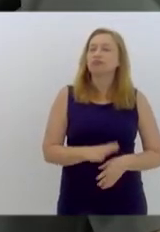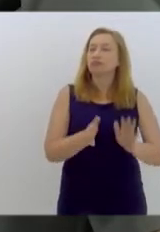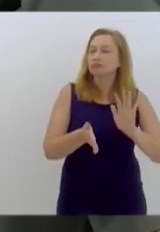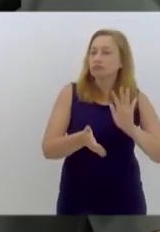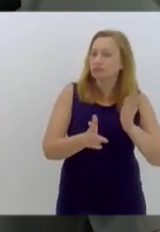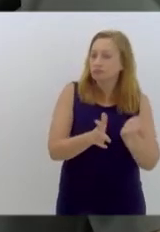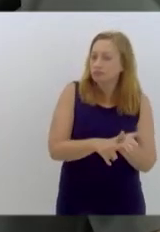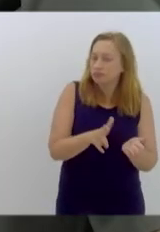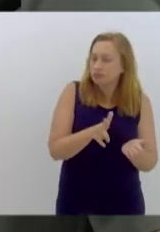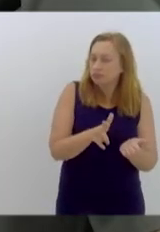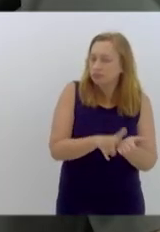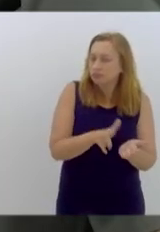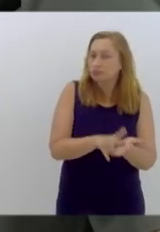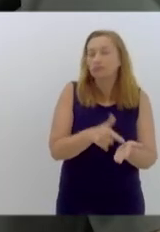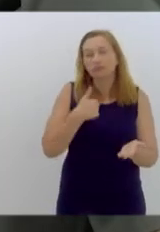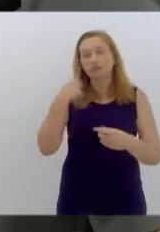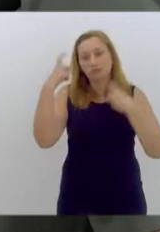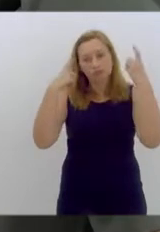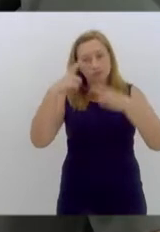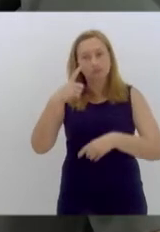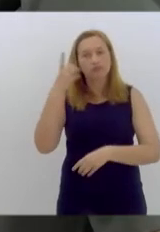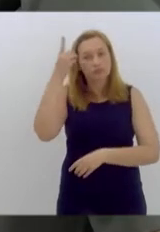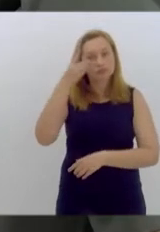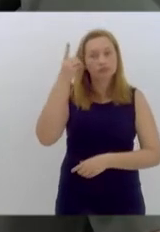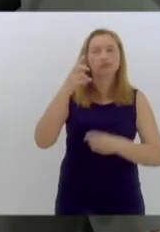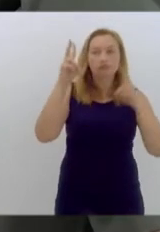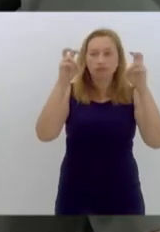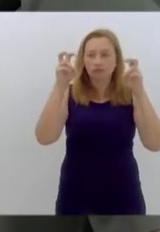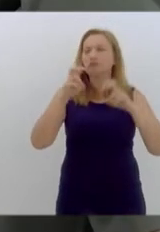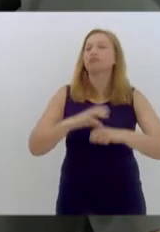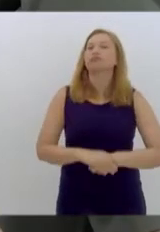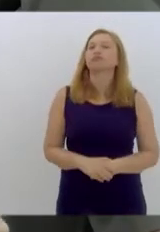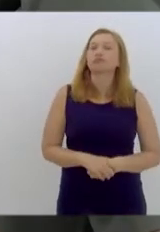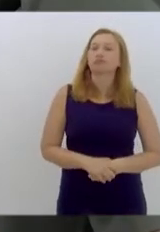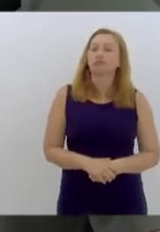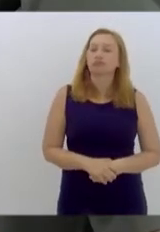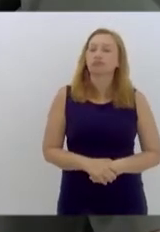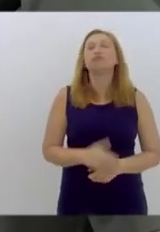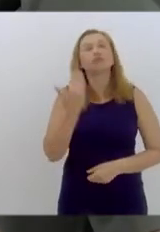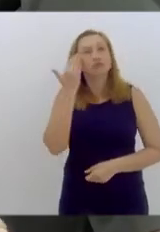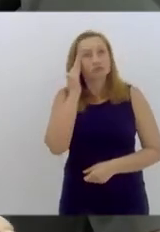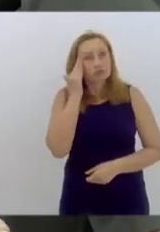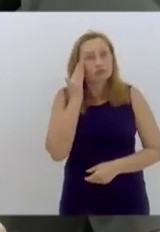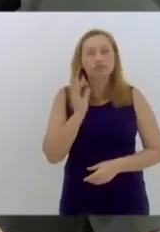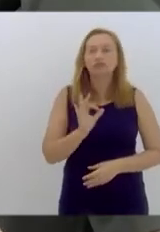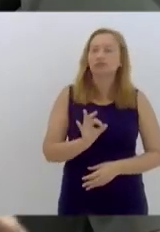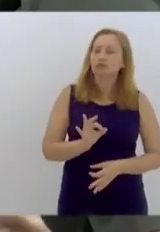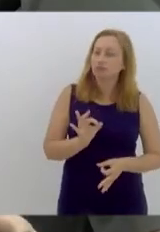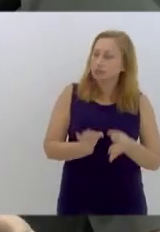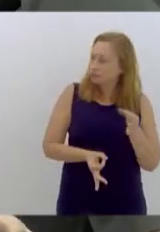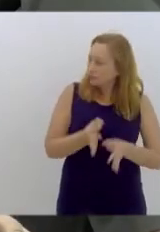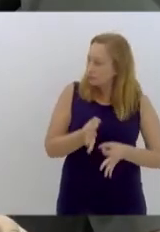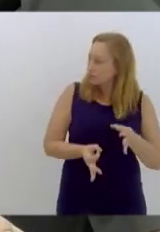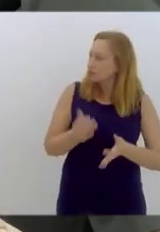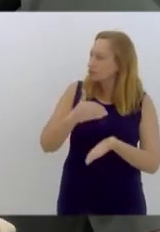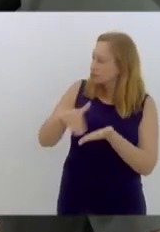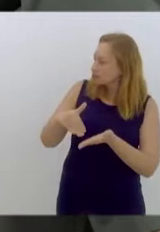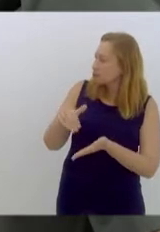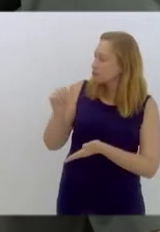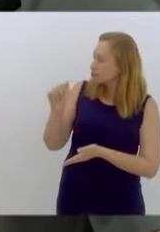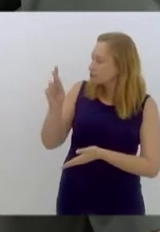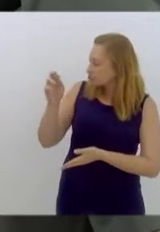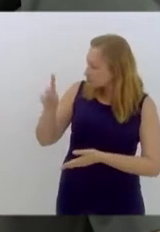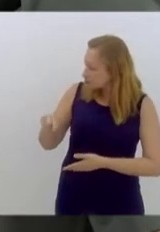papel. Eu estou bastante preocupada, deputado, com esse assunto. Tá? Então, a gente entende essa injustiça, viu, secretária Andréia?